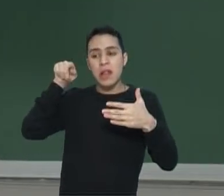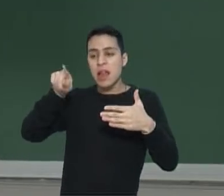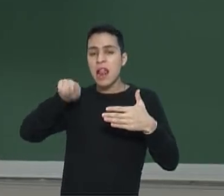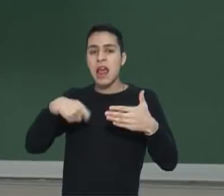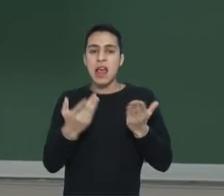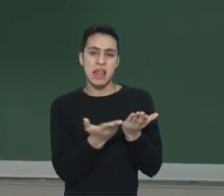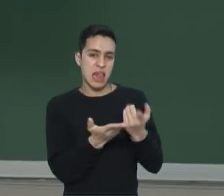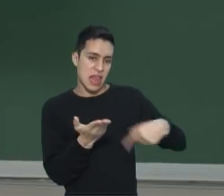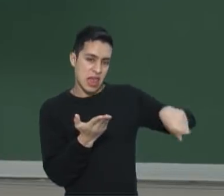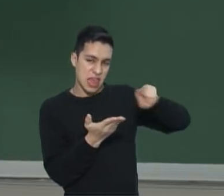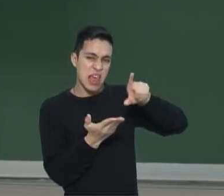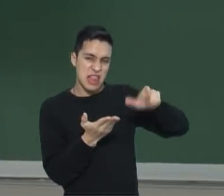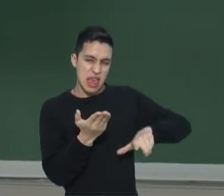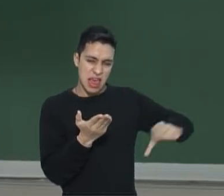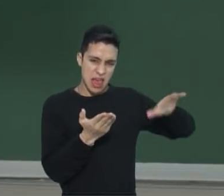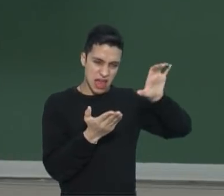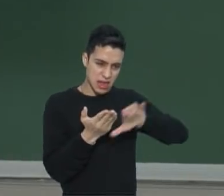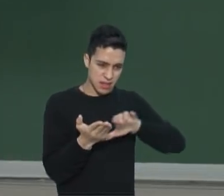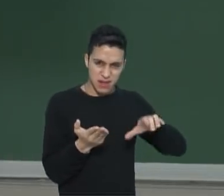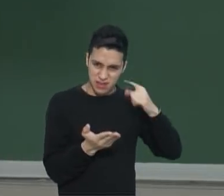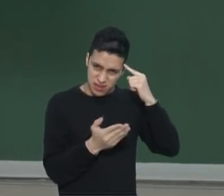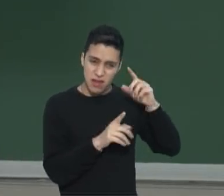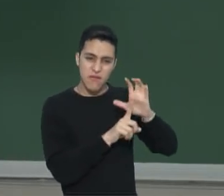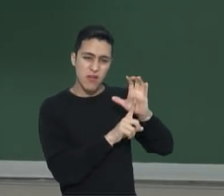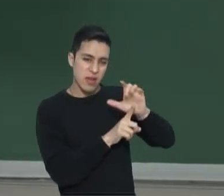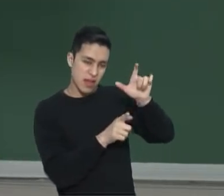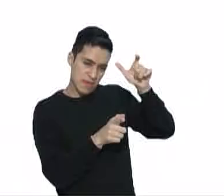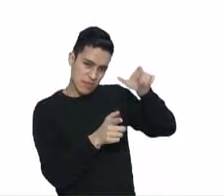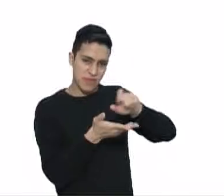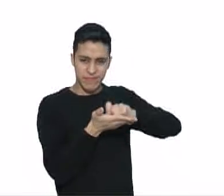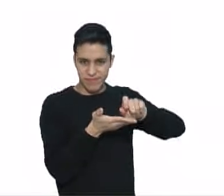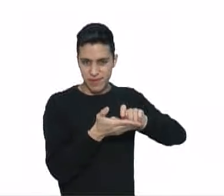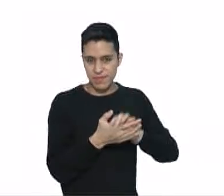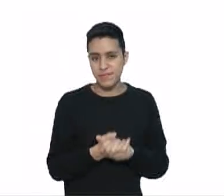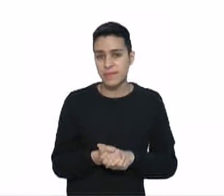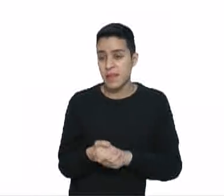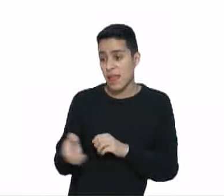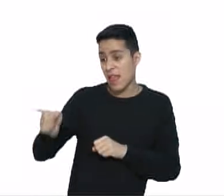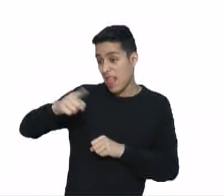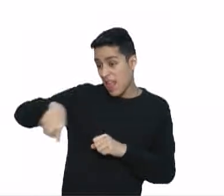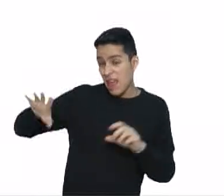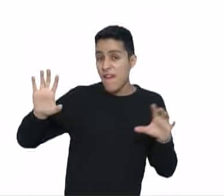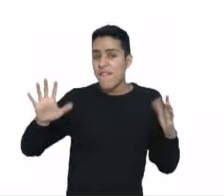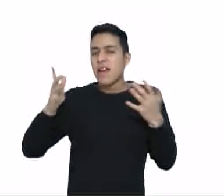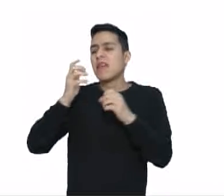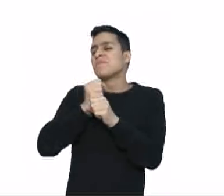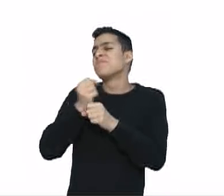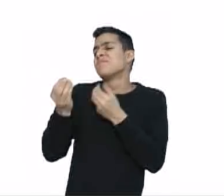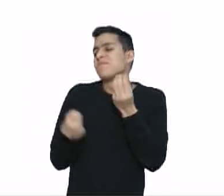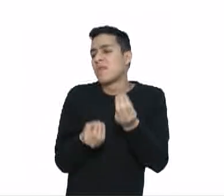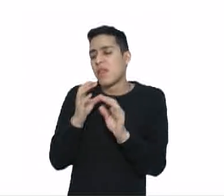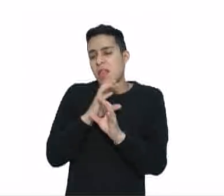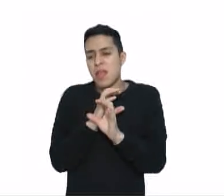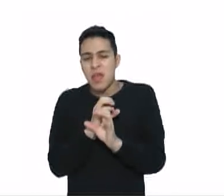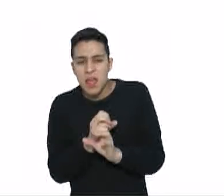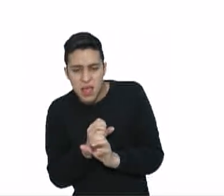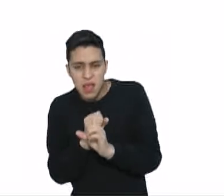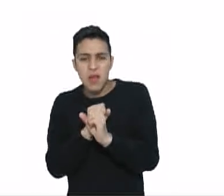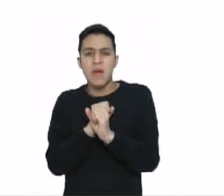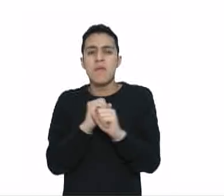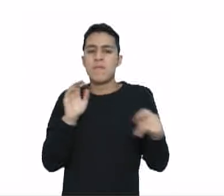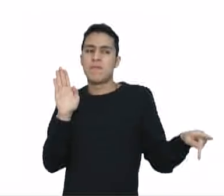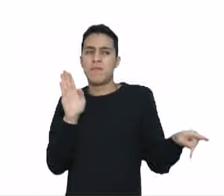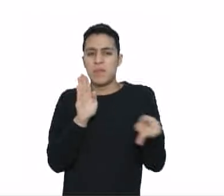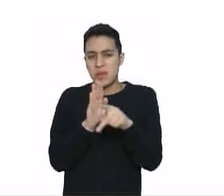tem que pensar que tem influência de quem está escrevendo a fonte. Cujas festividades se deu naquele ano de acordo com os cálculos da razão, no